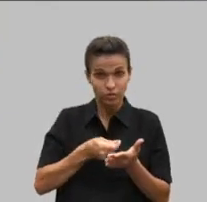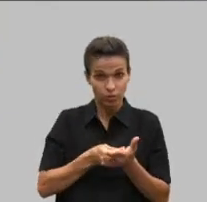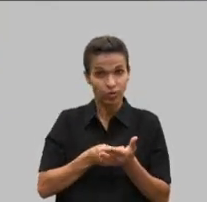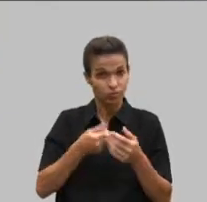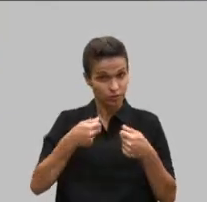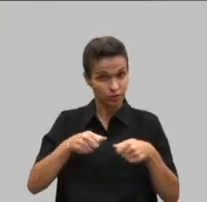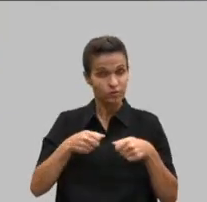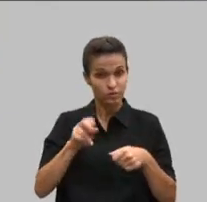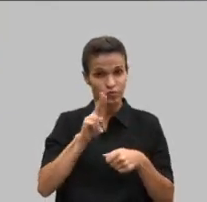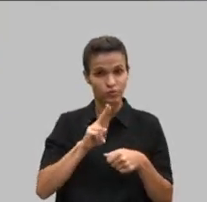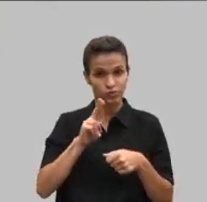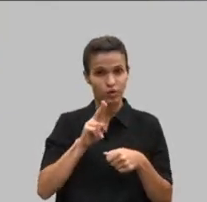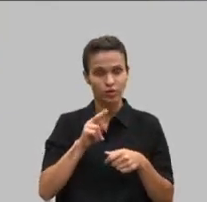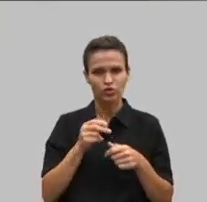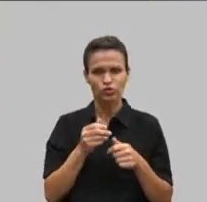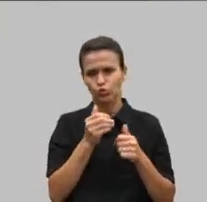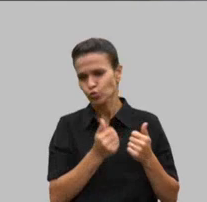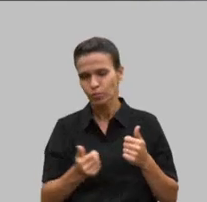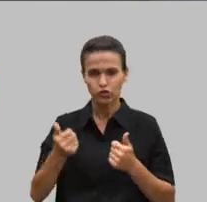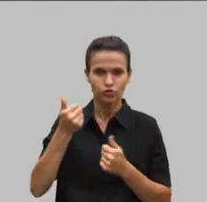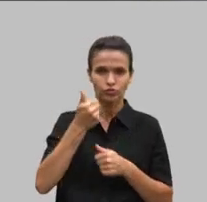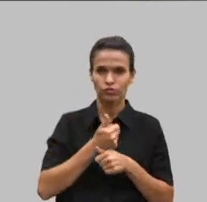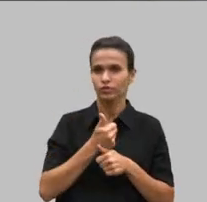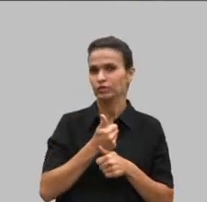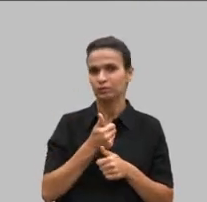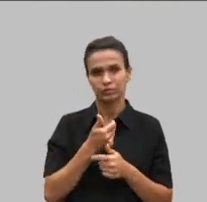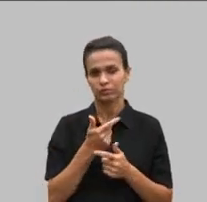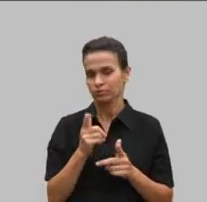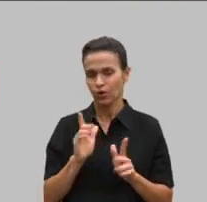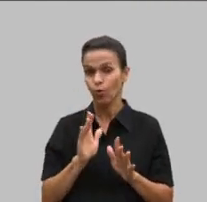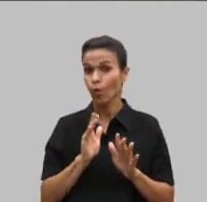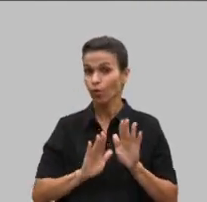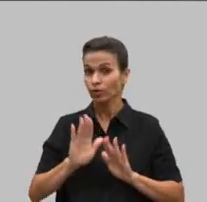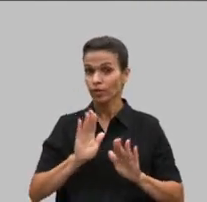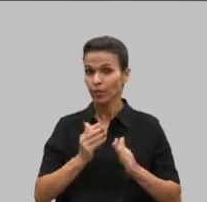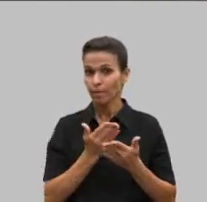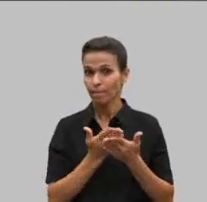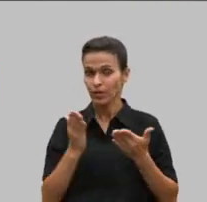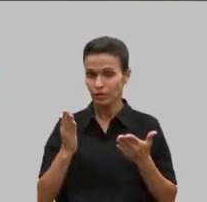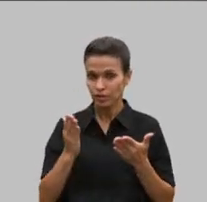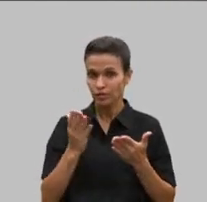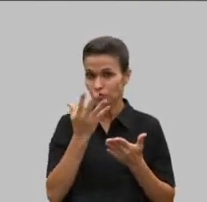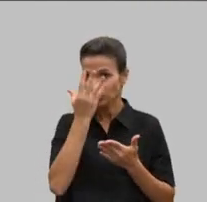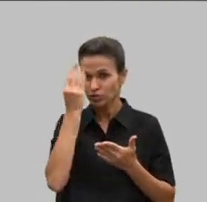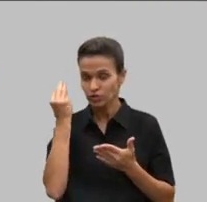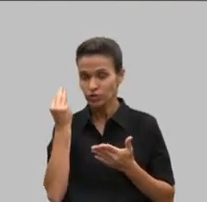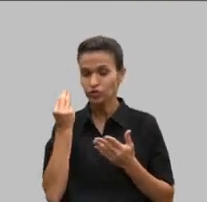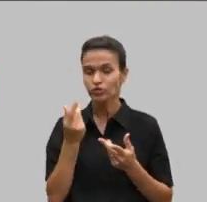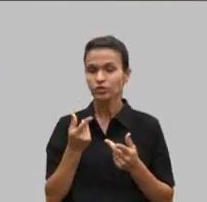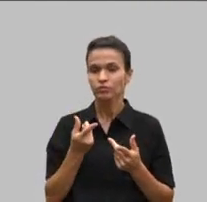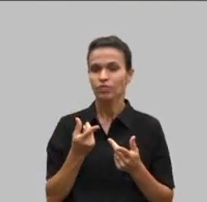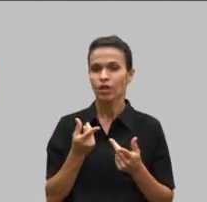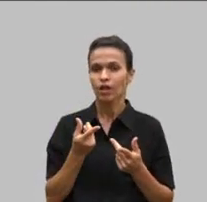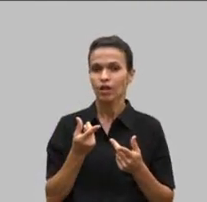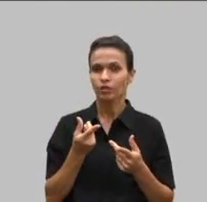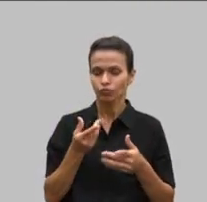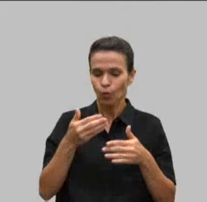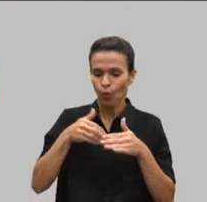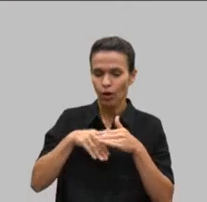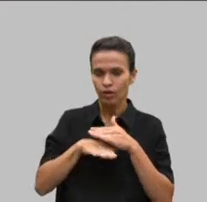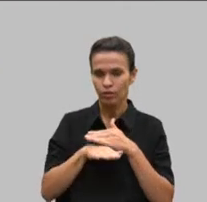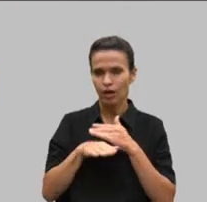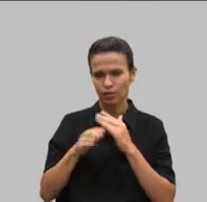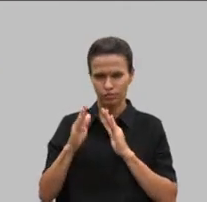substituída tem um cuidado para não perdê-la e não se esqueçam de trazer ela também para os trabalhos no período da